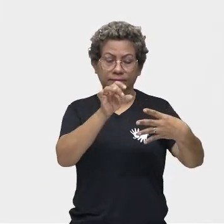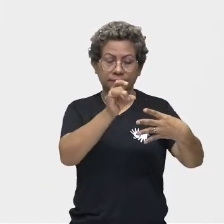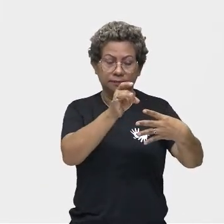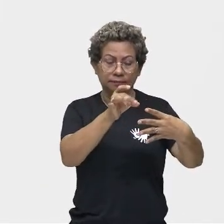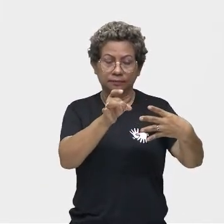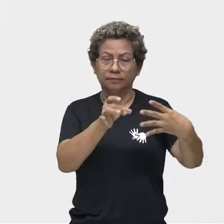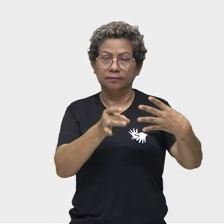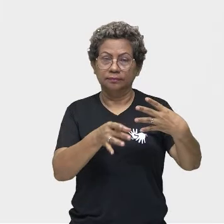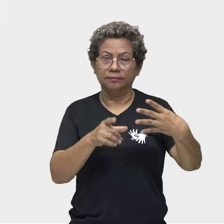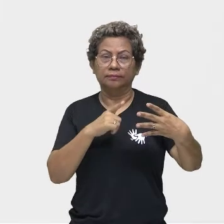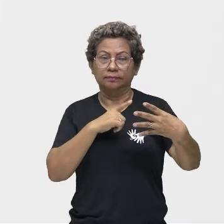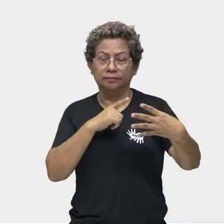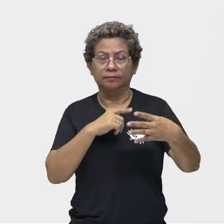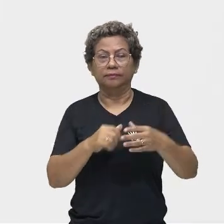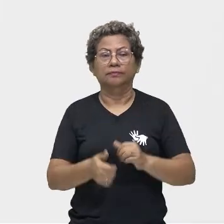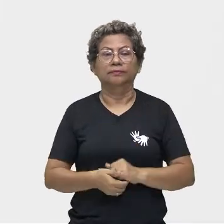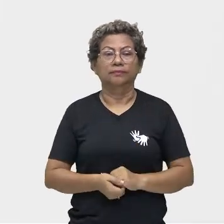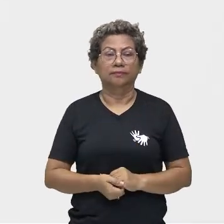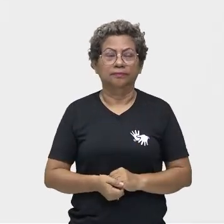Então, nós temos aqui, né,